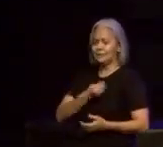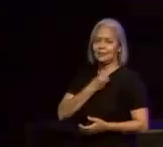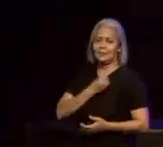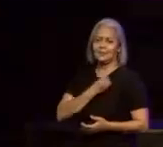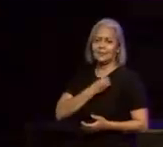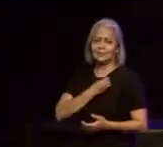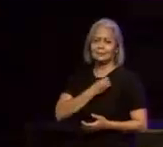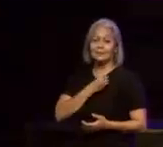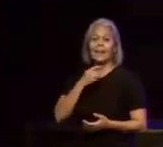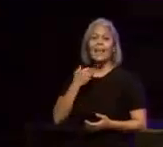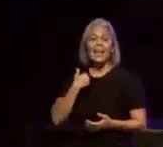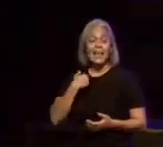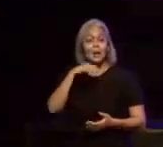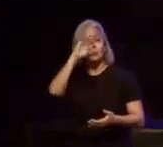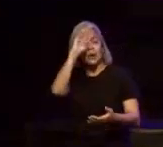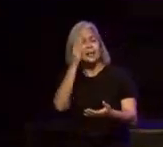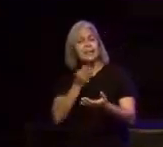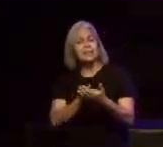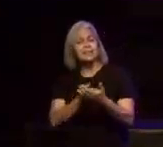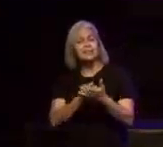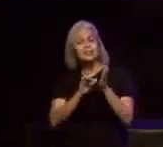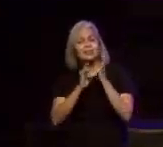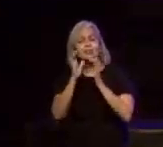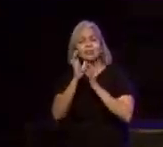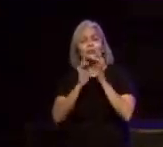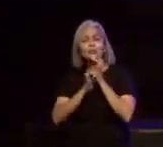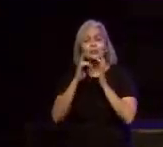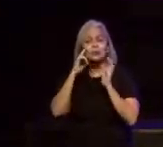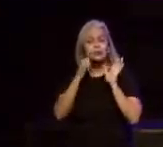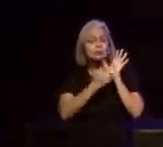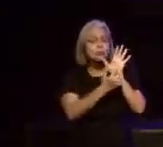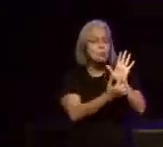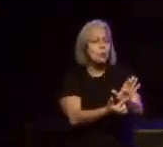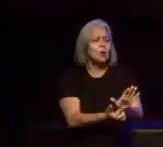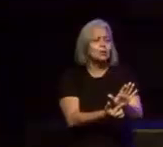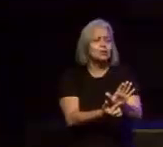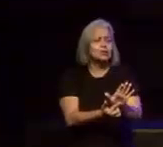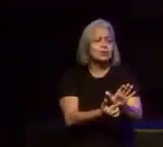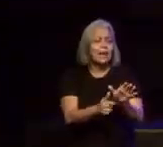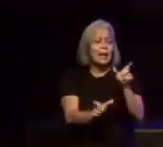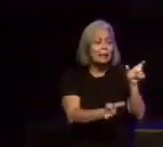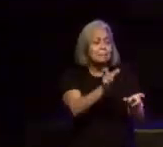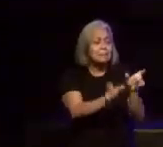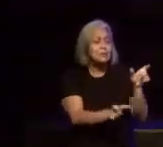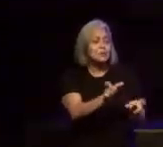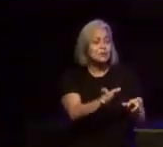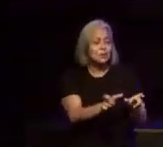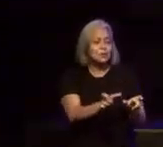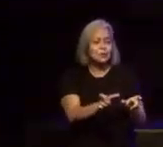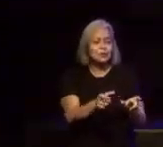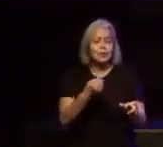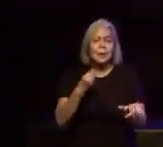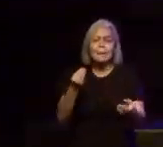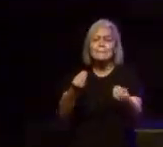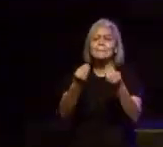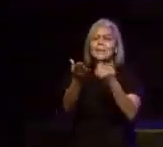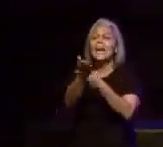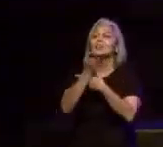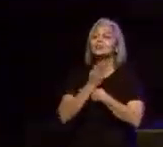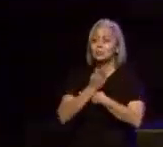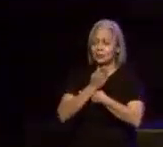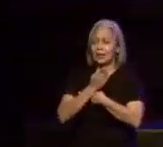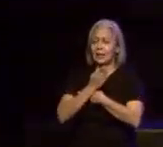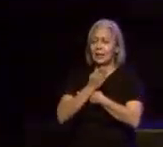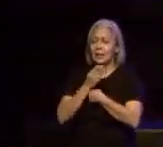certas pessoas na minha vida para mostrar o quanto que Ele me ama. Para, com alguns atos que aquela pessoa tem, a maneira como ela se comporta, a maneira